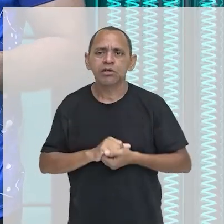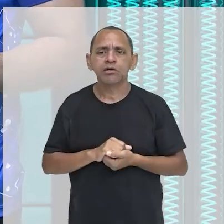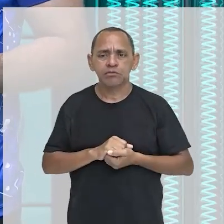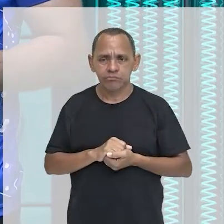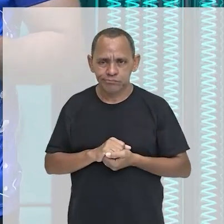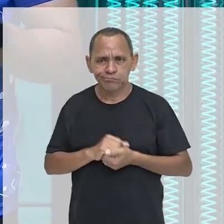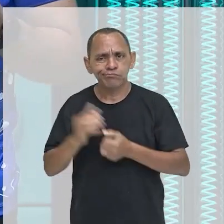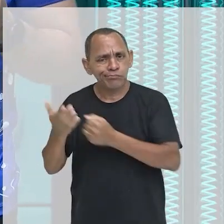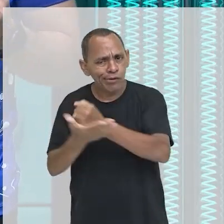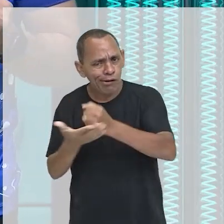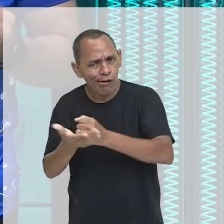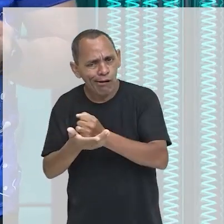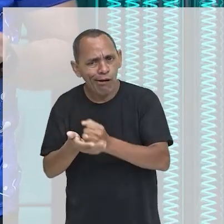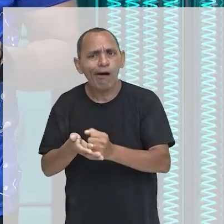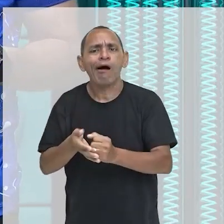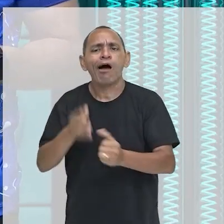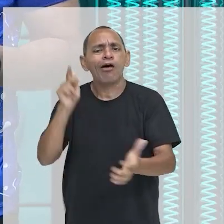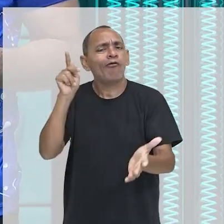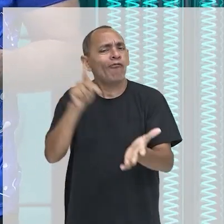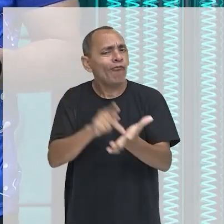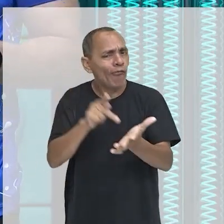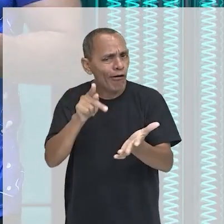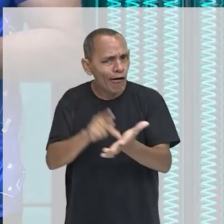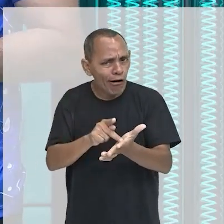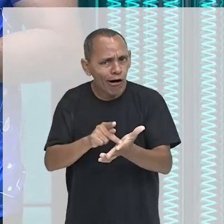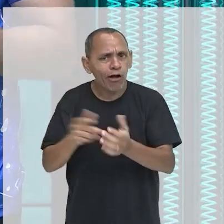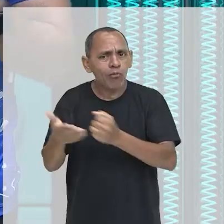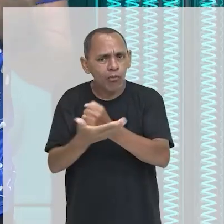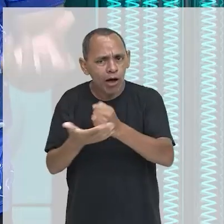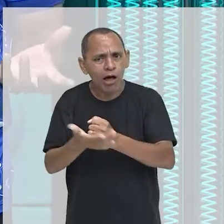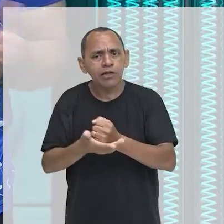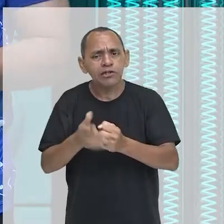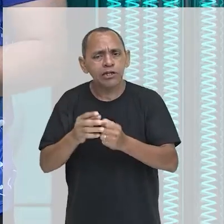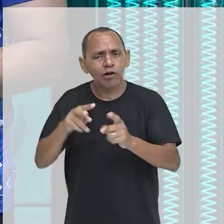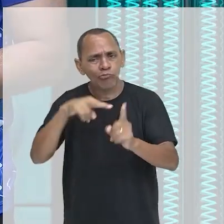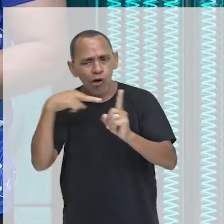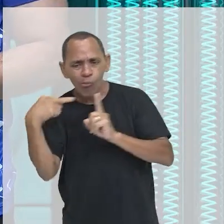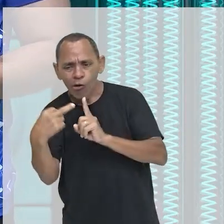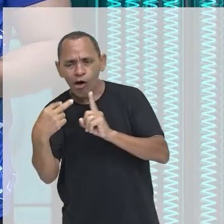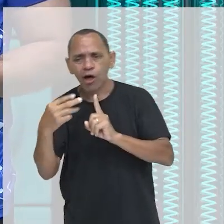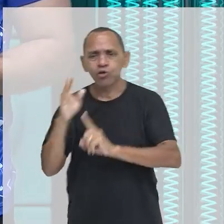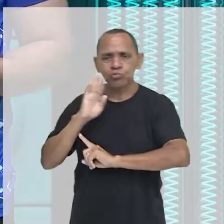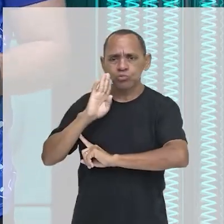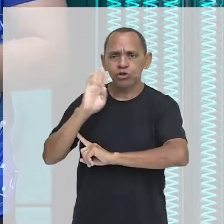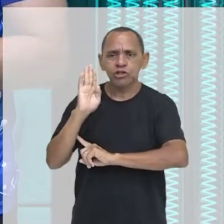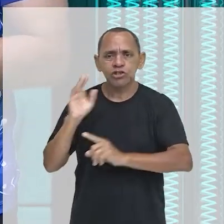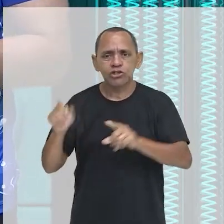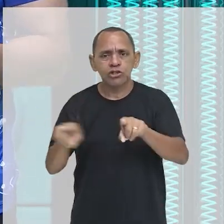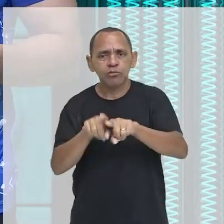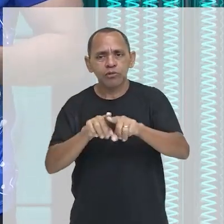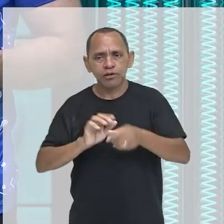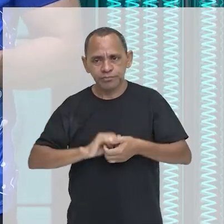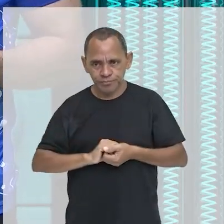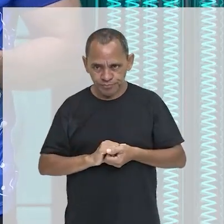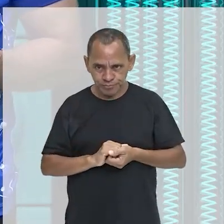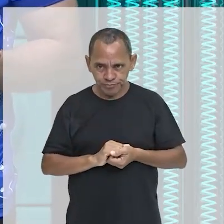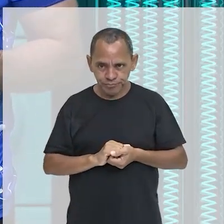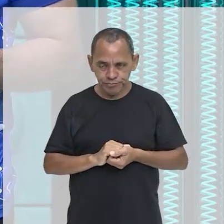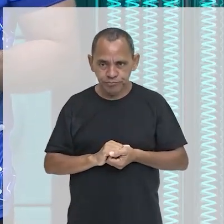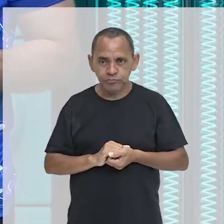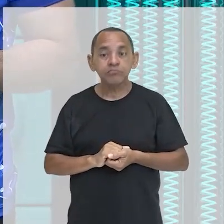pautado em fatos, em alguns aspectos, né, que são fundamentais aí né, para